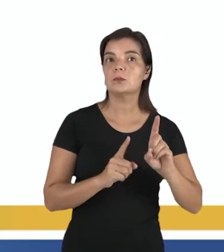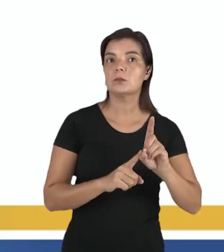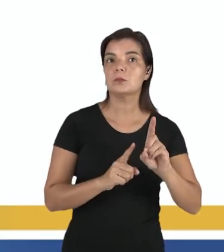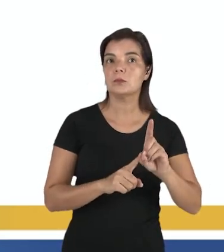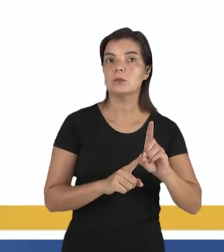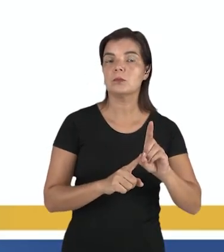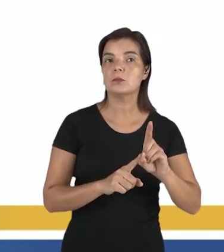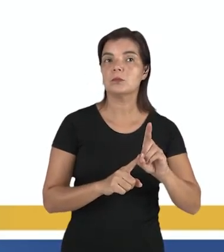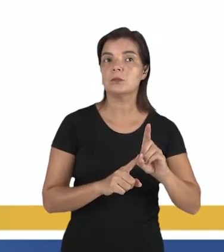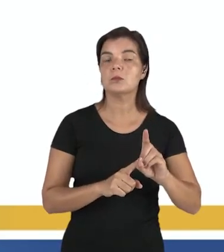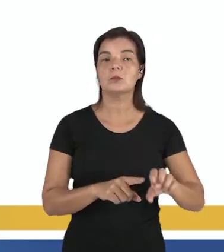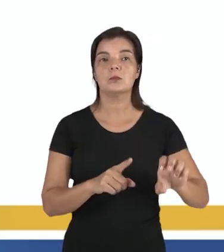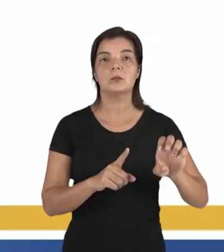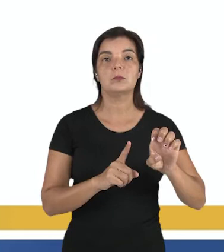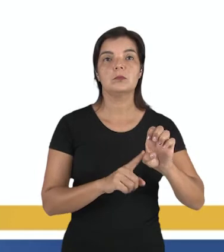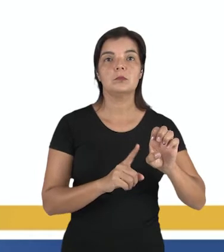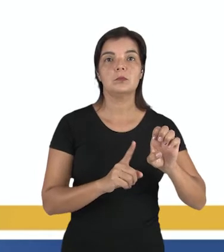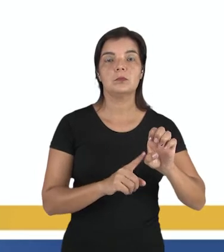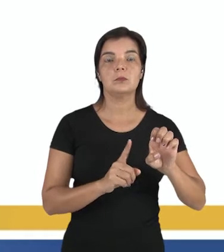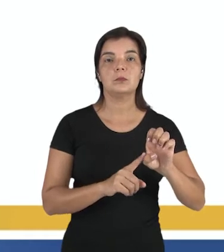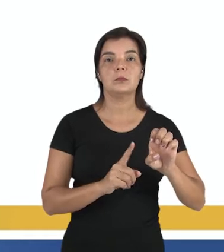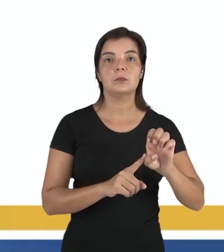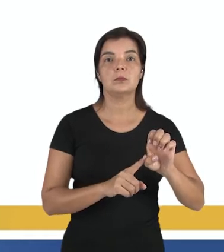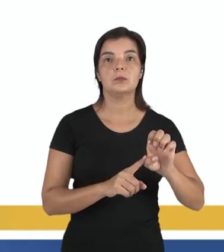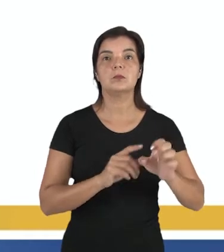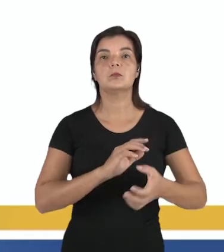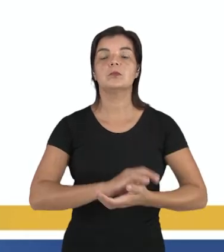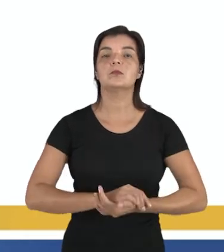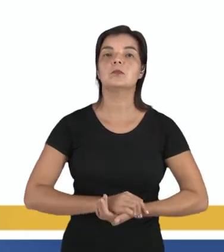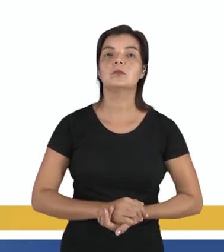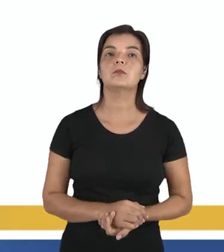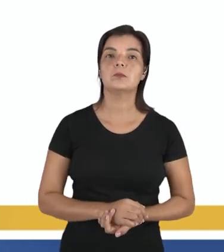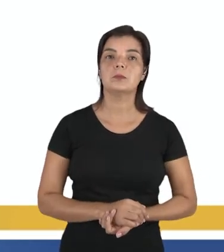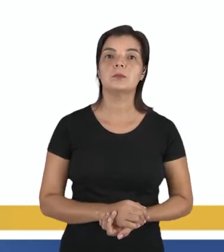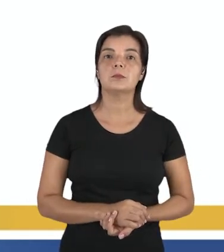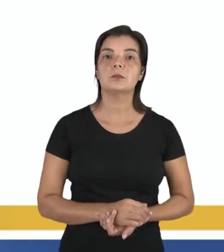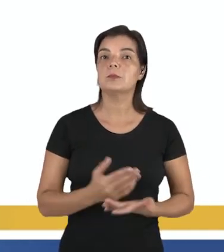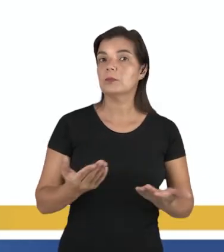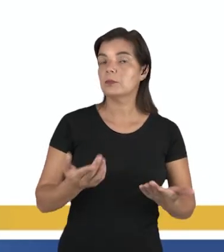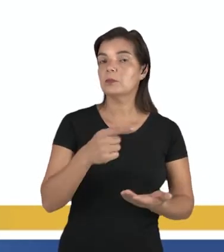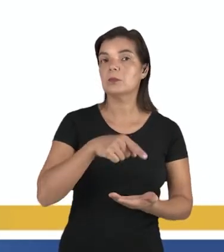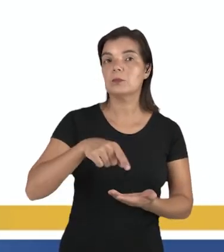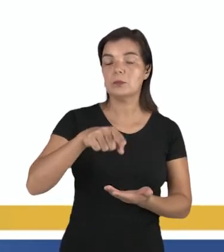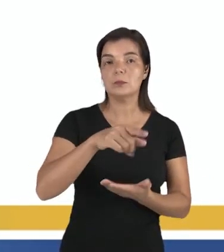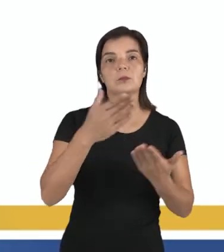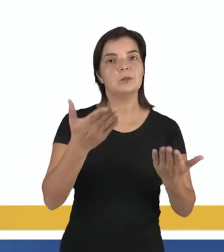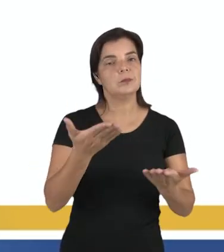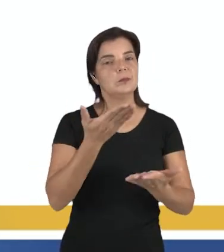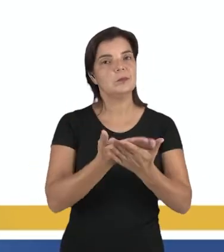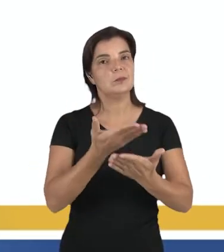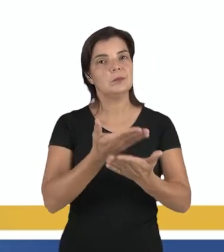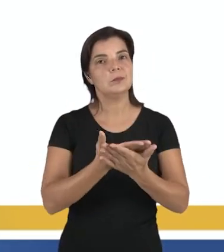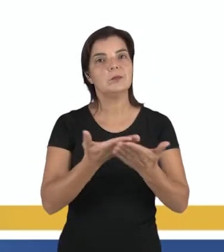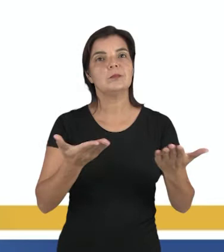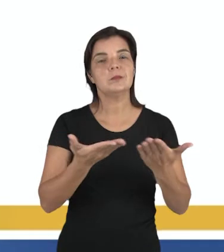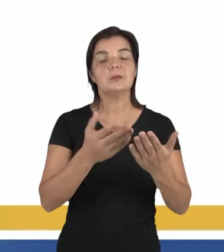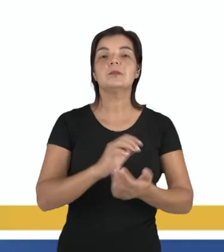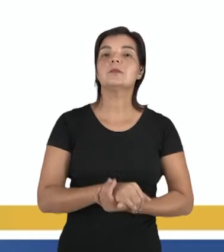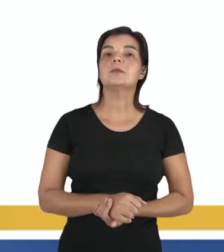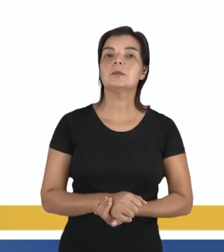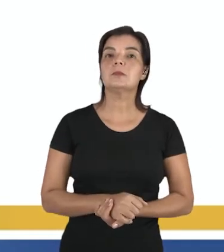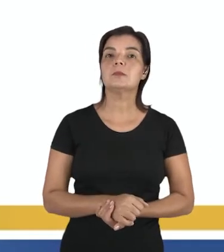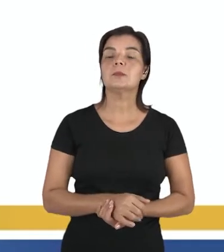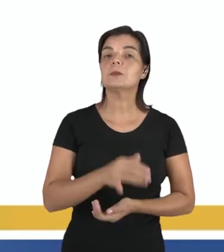União Africana e o mundo árabe? Ou E. Estados Unidos, União Europeia e Japão? E aí, conforme nós acabamos de estudar,